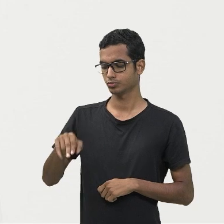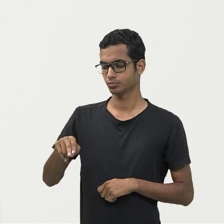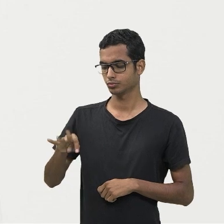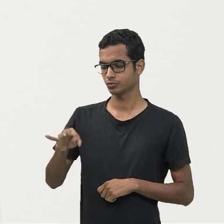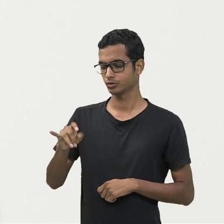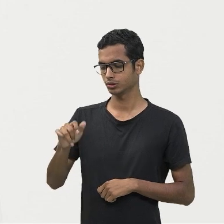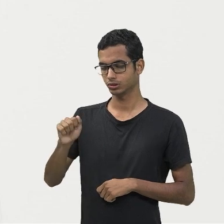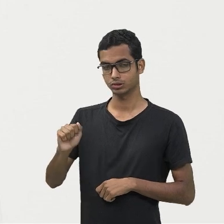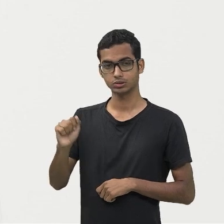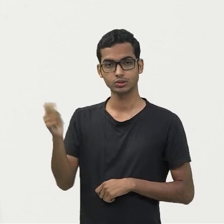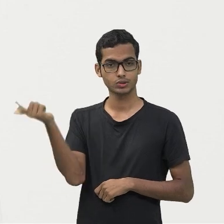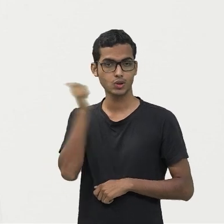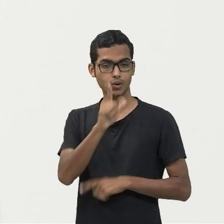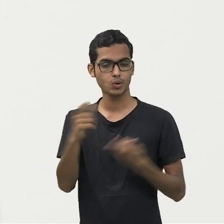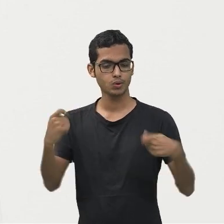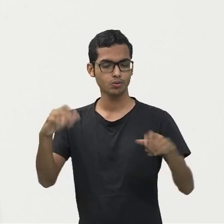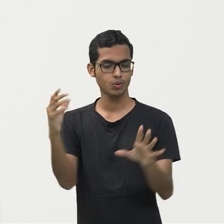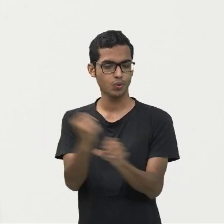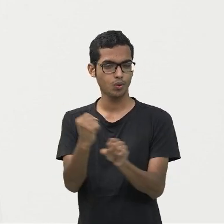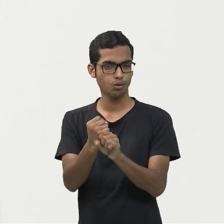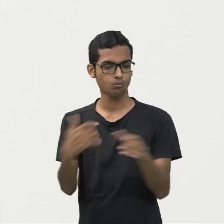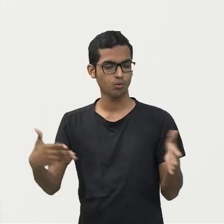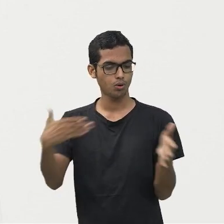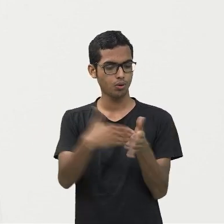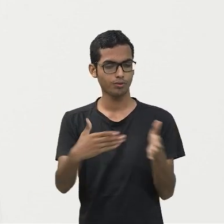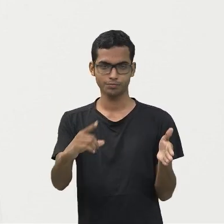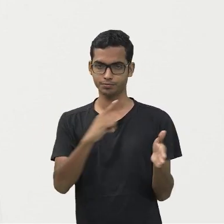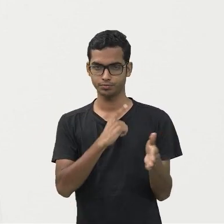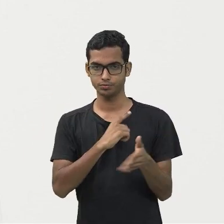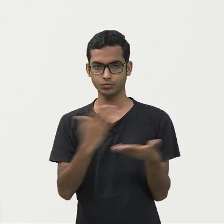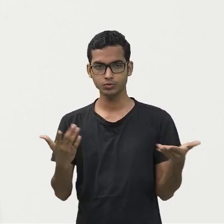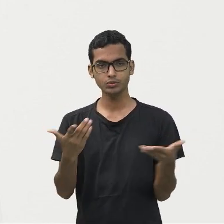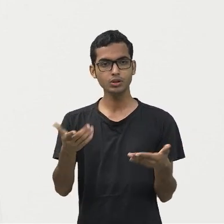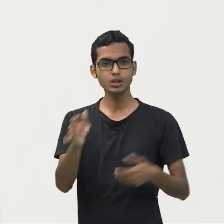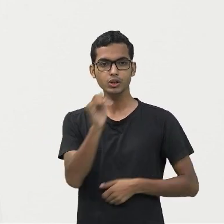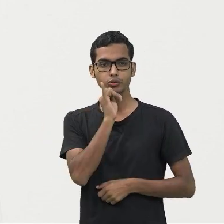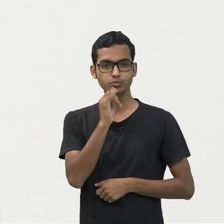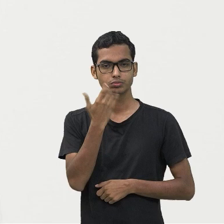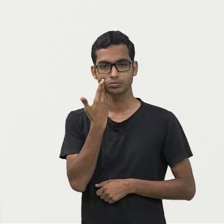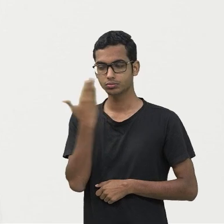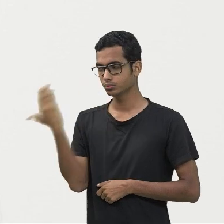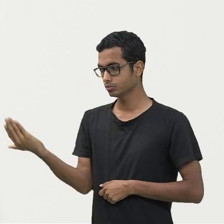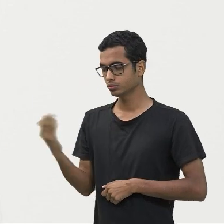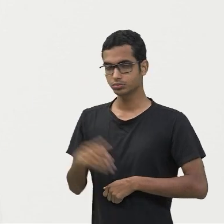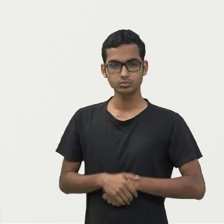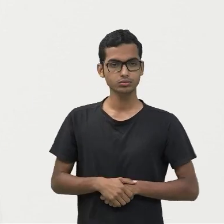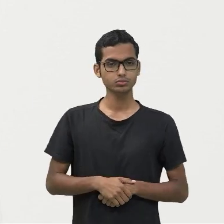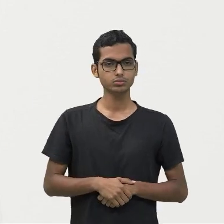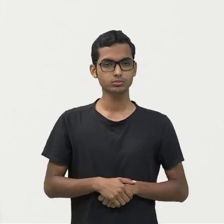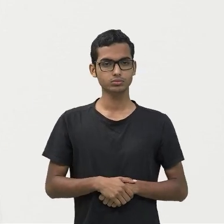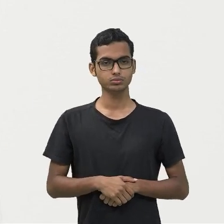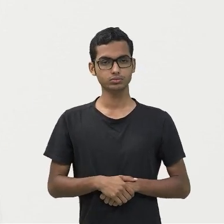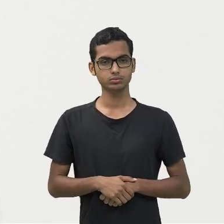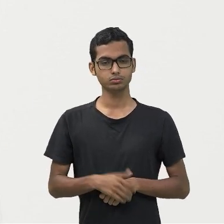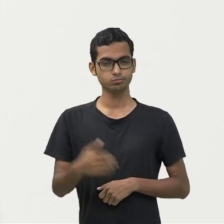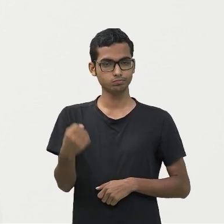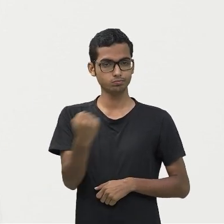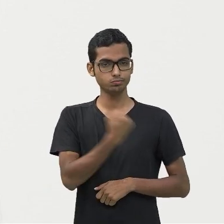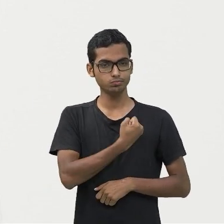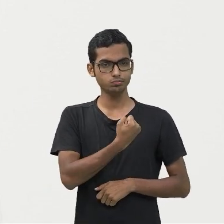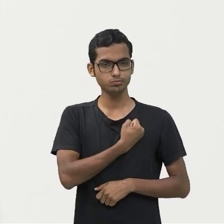bom? Aqui a gente tem aqui, ó, exemplo de sequência finita. É a sequência